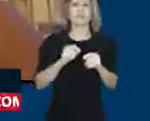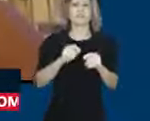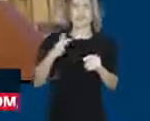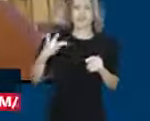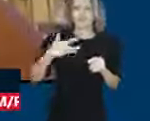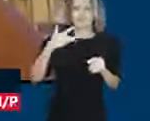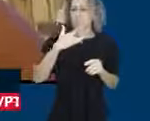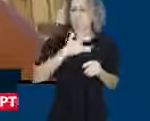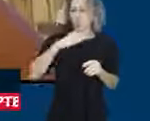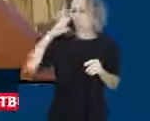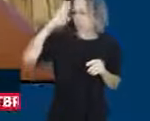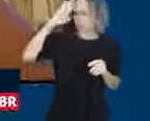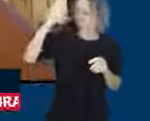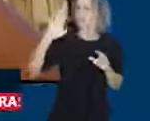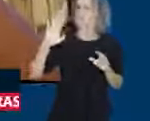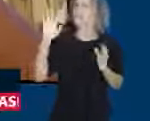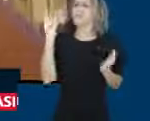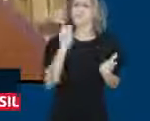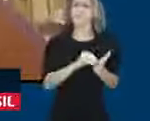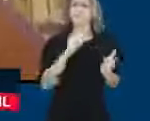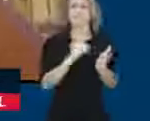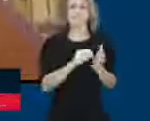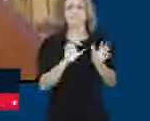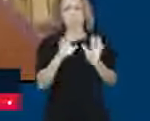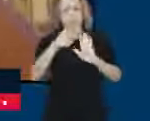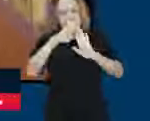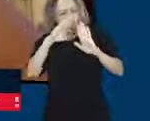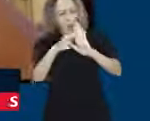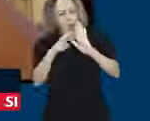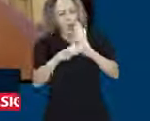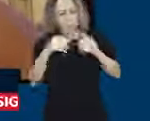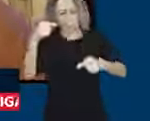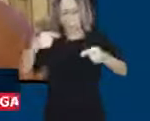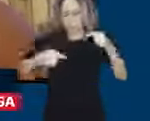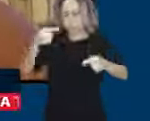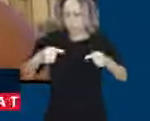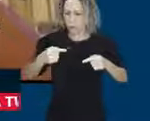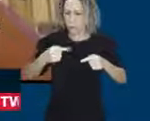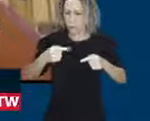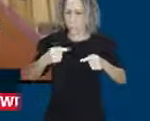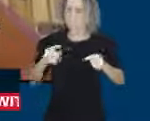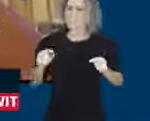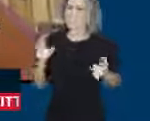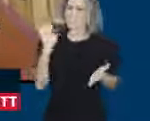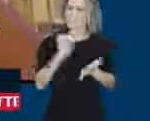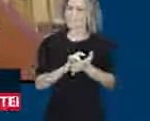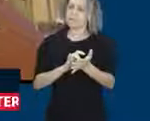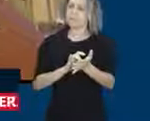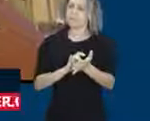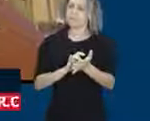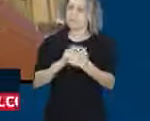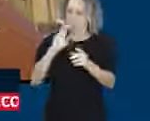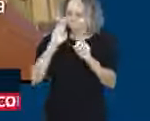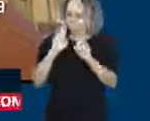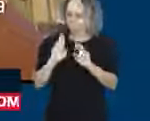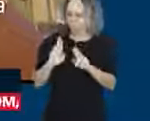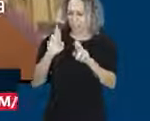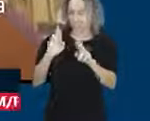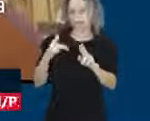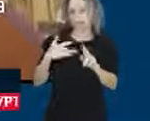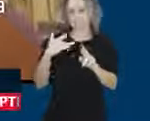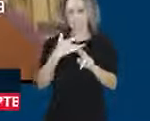não há um programa, uma política de Estado que pense a saúde da juventude. Nós temos uma juventude adoecida,